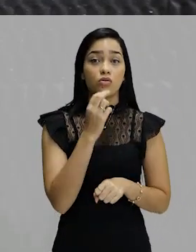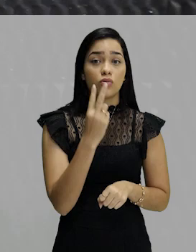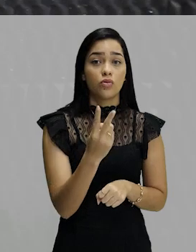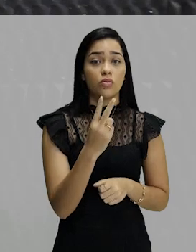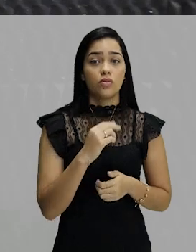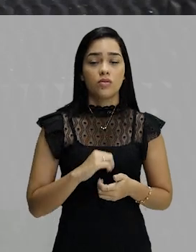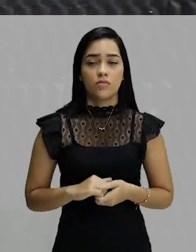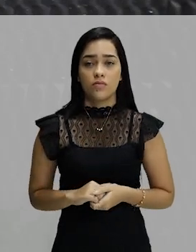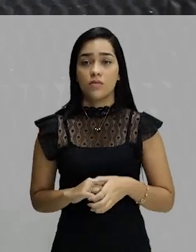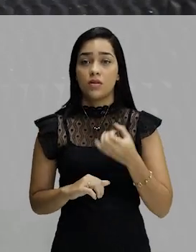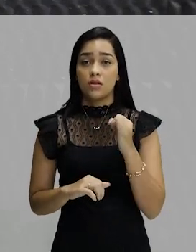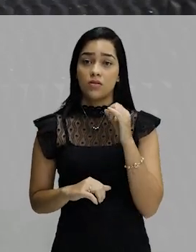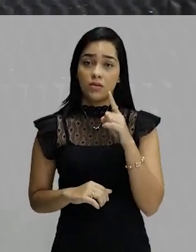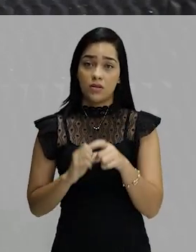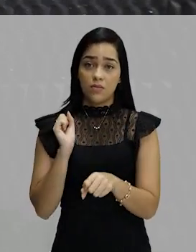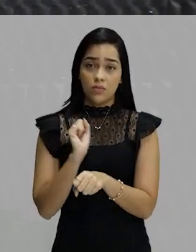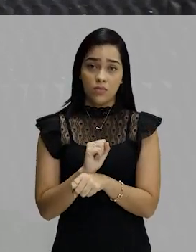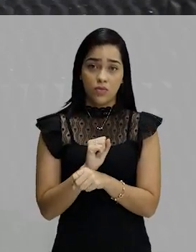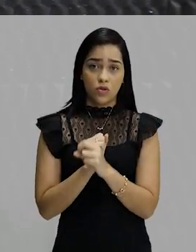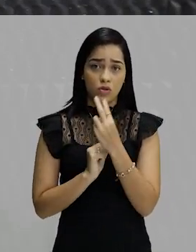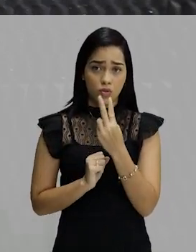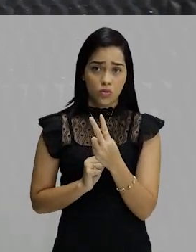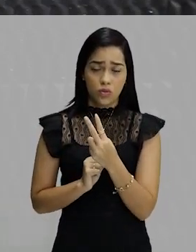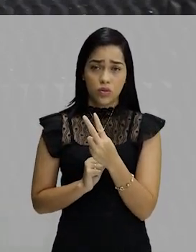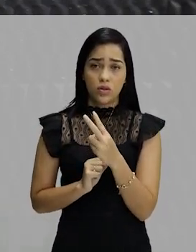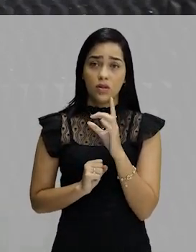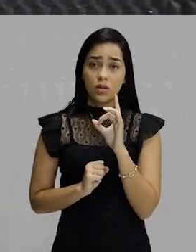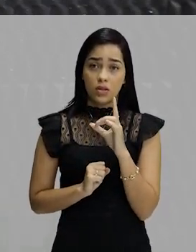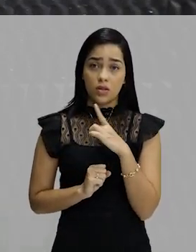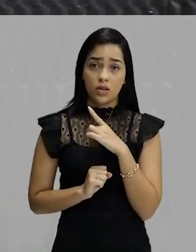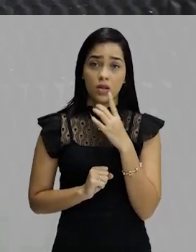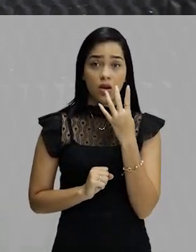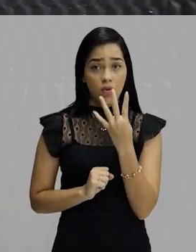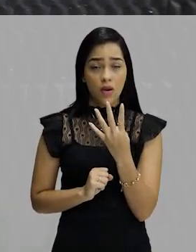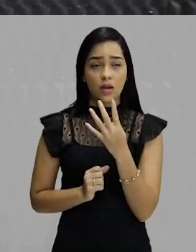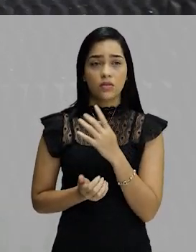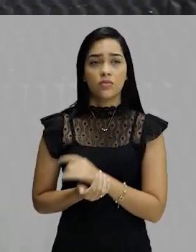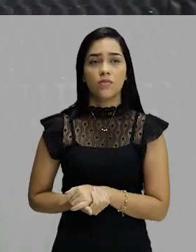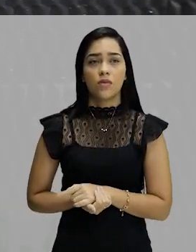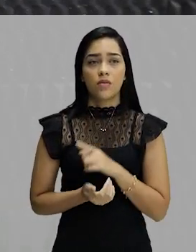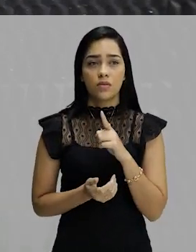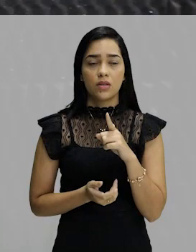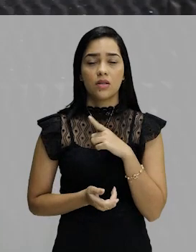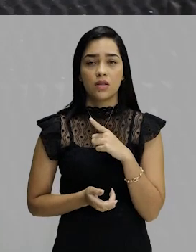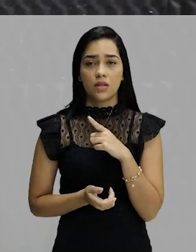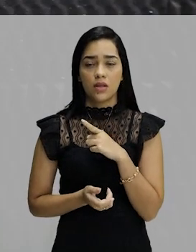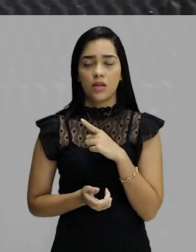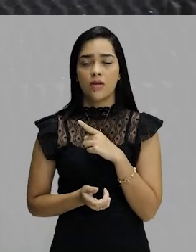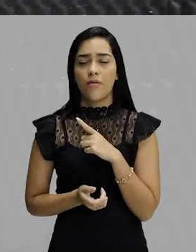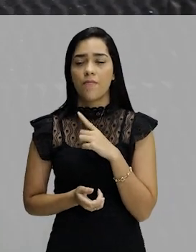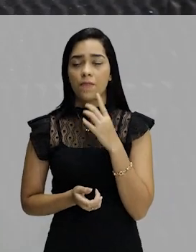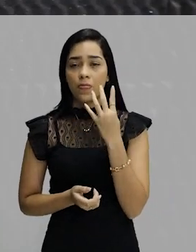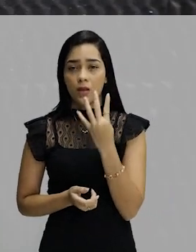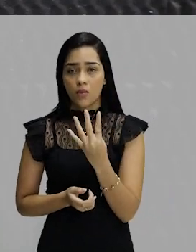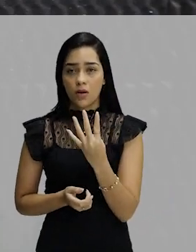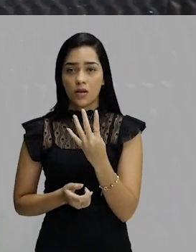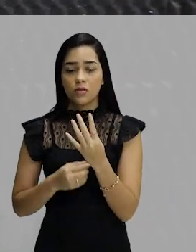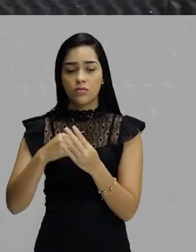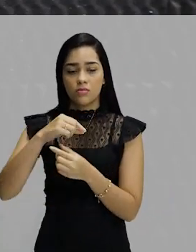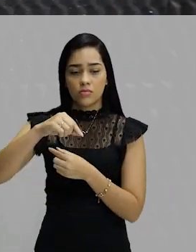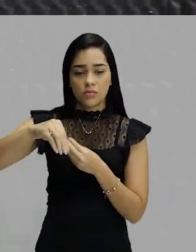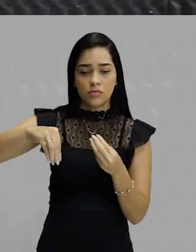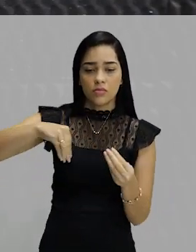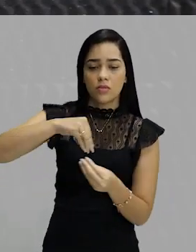2. Se você fixou 2, vão restar 4 que vão permutar. Então você tem a permutação de 4